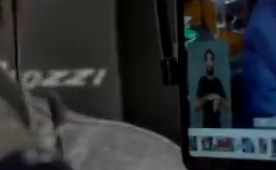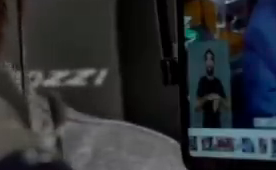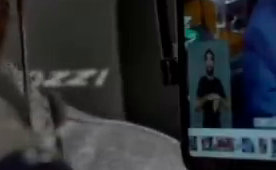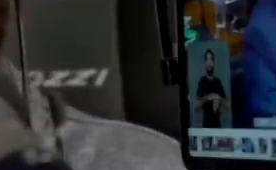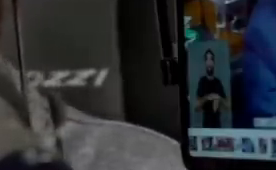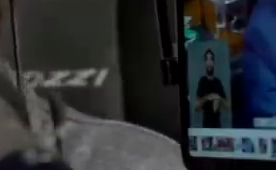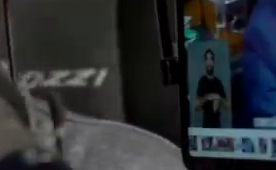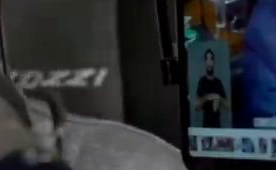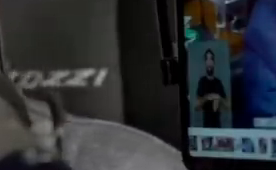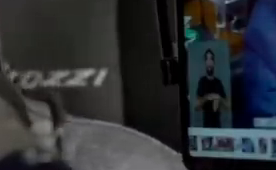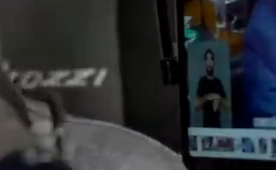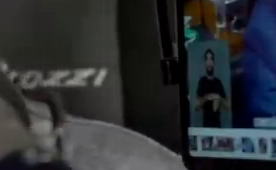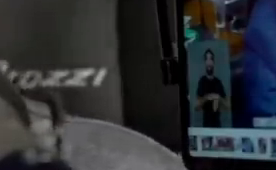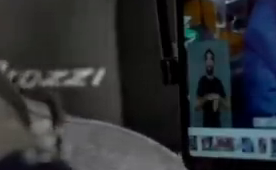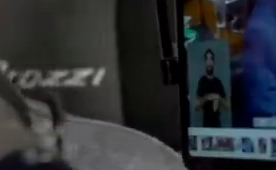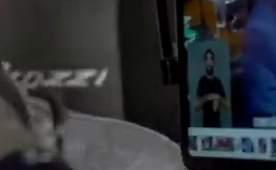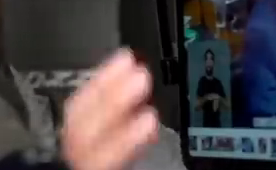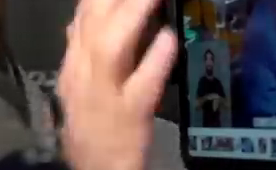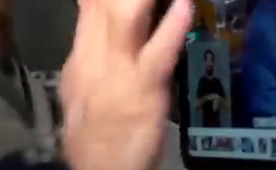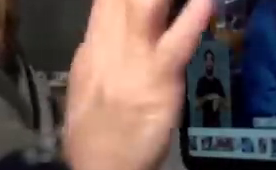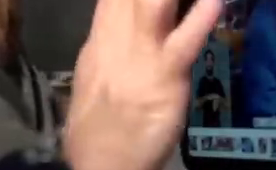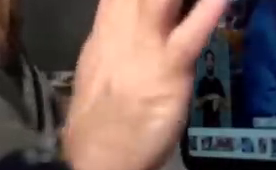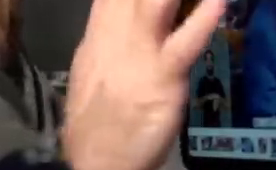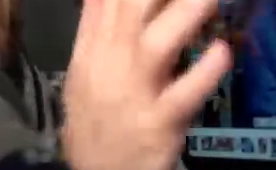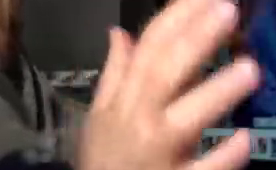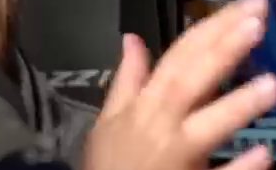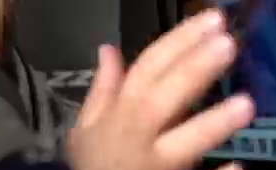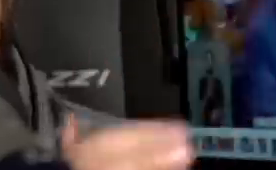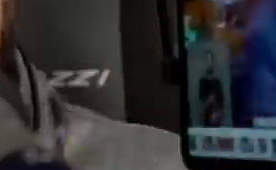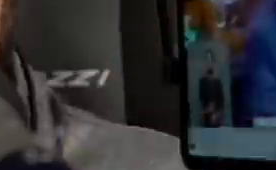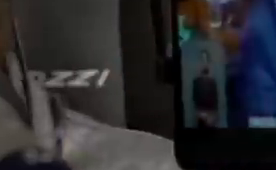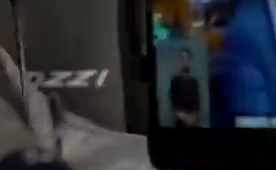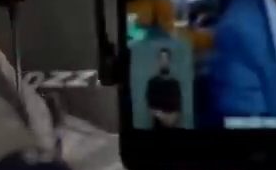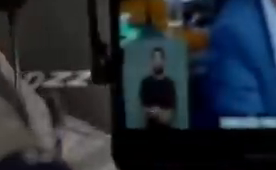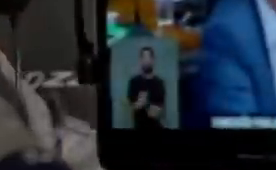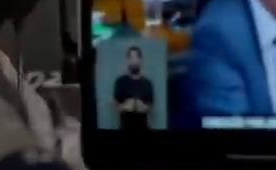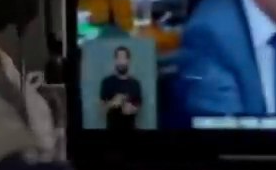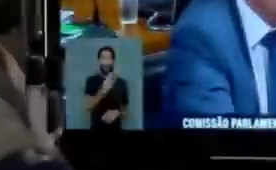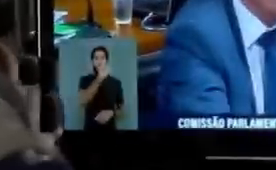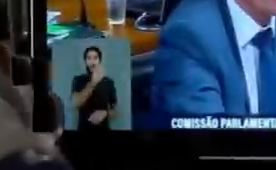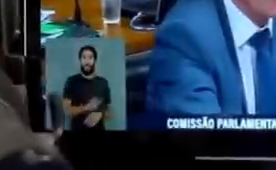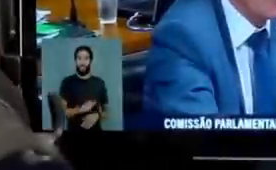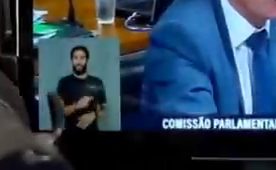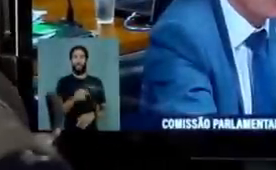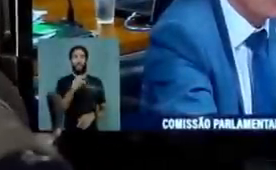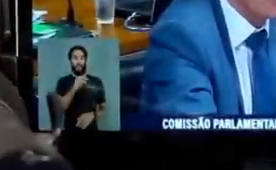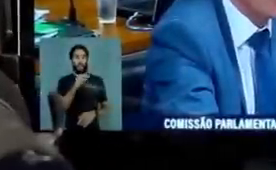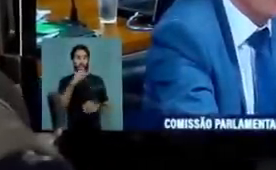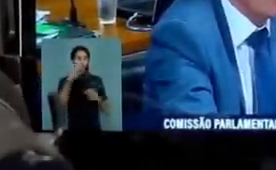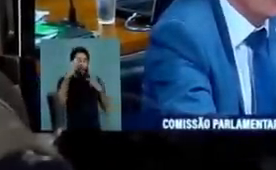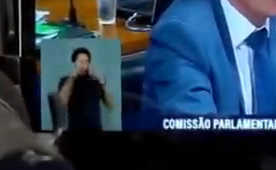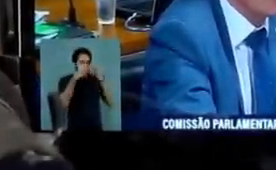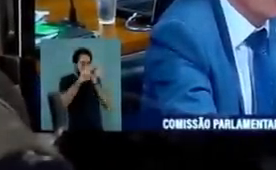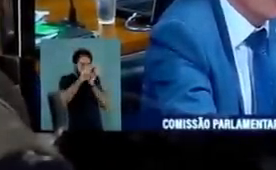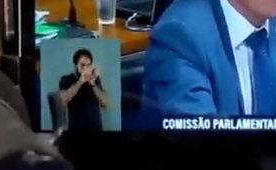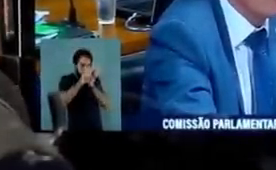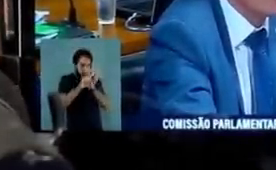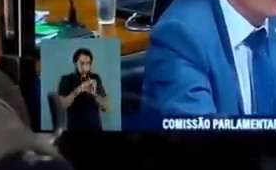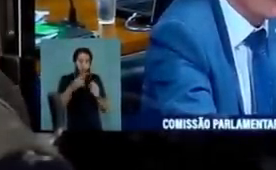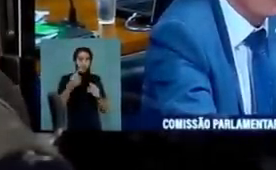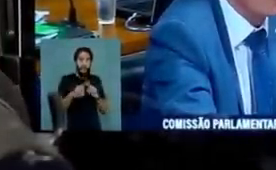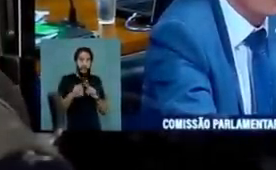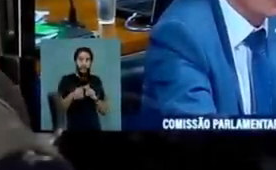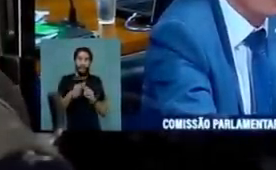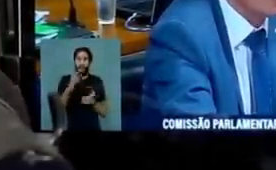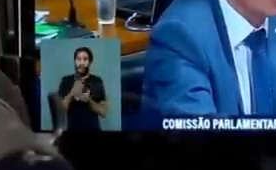quem tá sendo investigado por causa de outras pessoas está sendo investigado justamente pelos